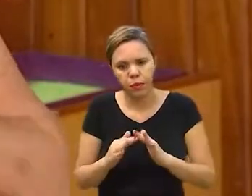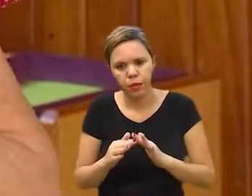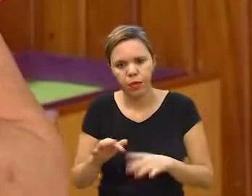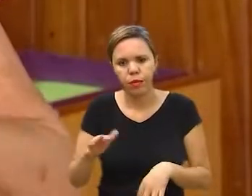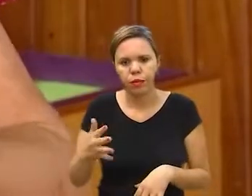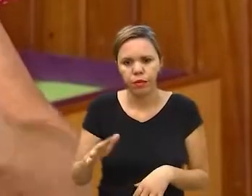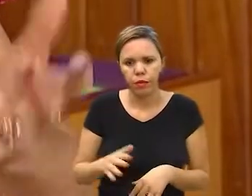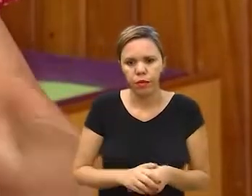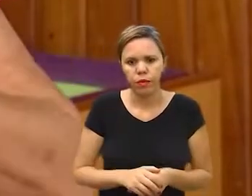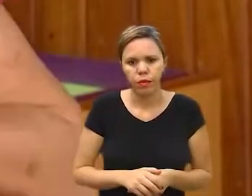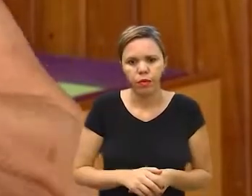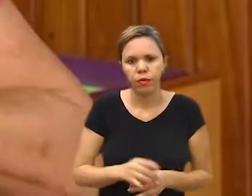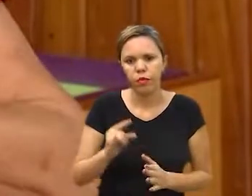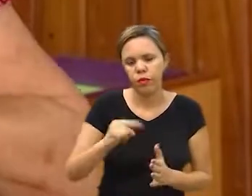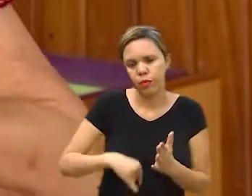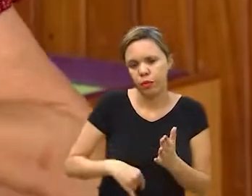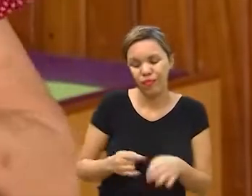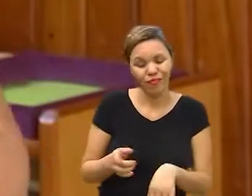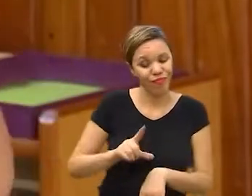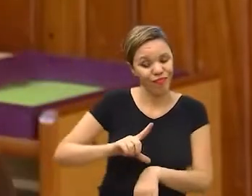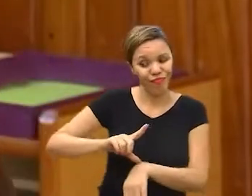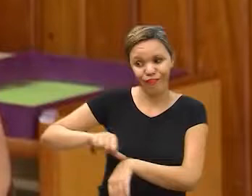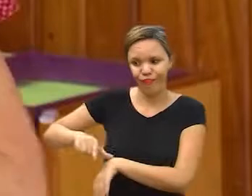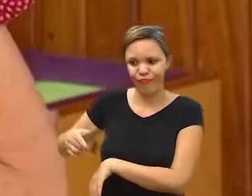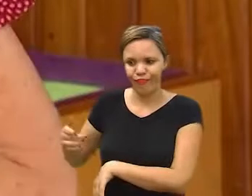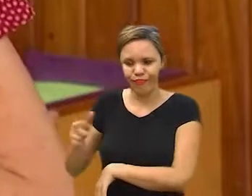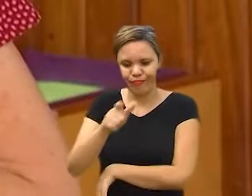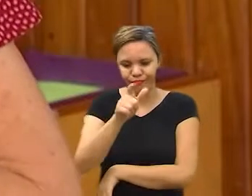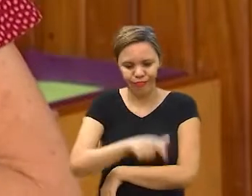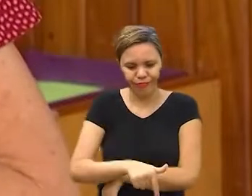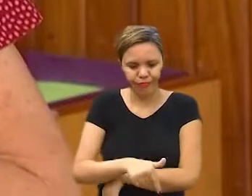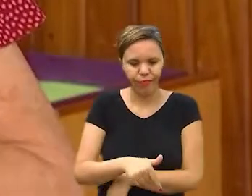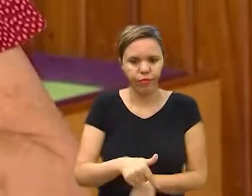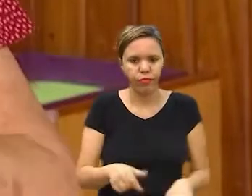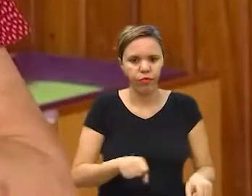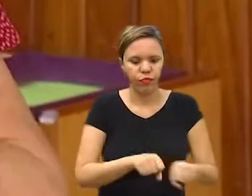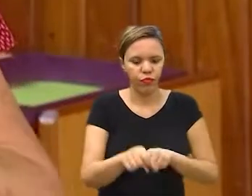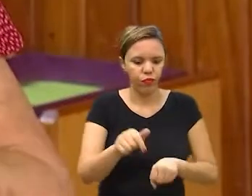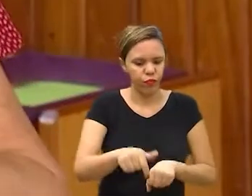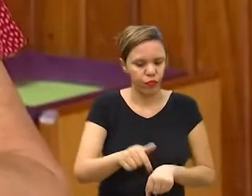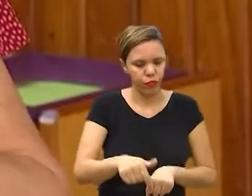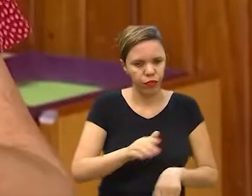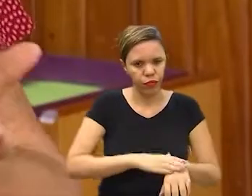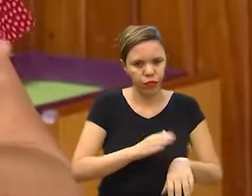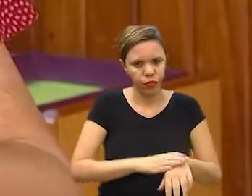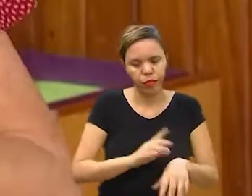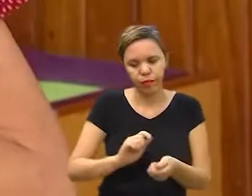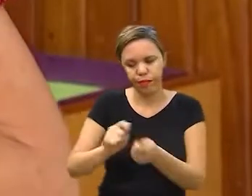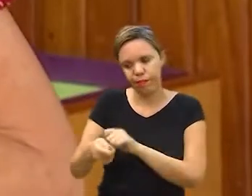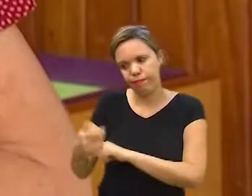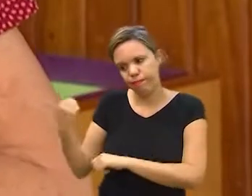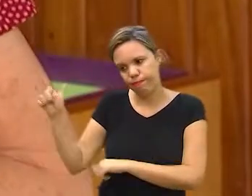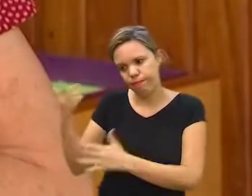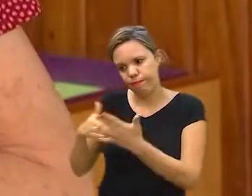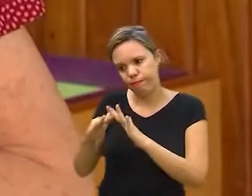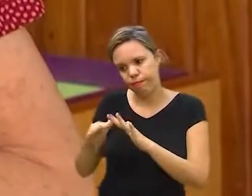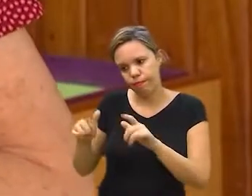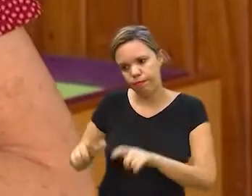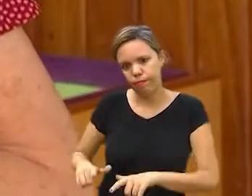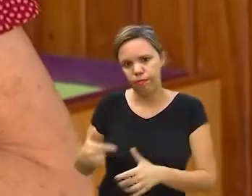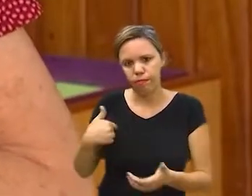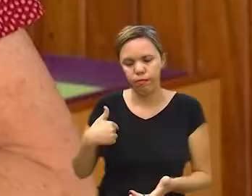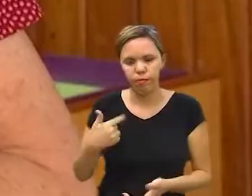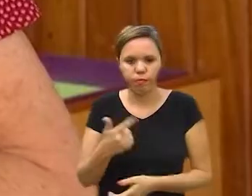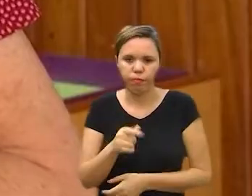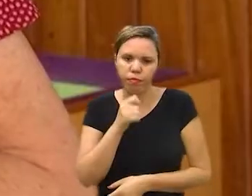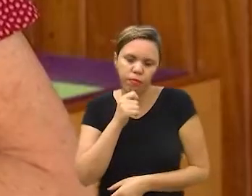talvez o currículo lá está atrasado em comparação no Montessori. Aí ele se adapta, mas não